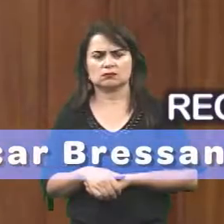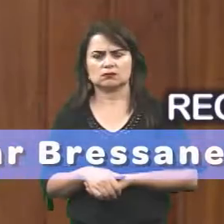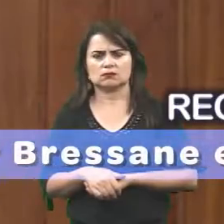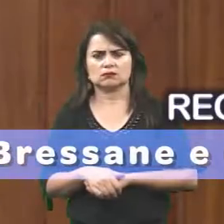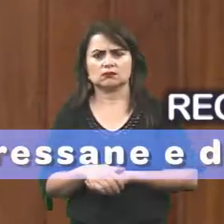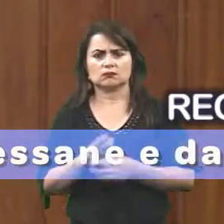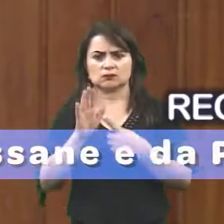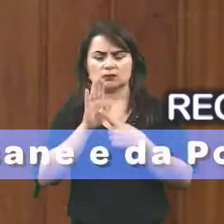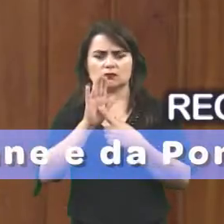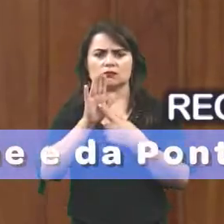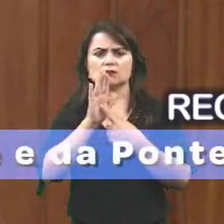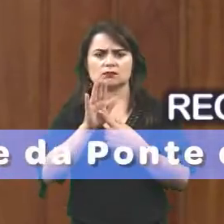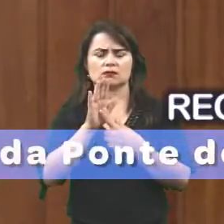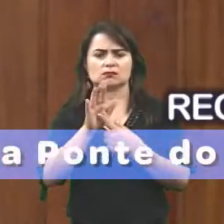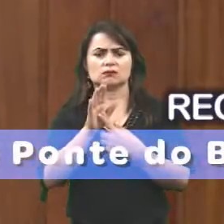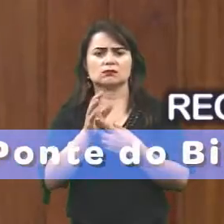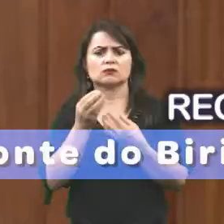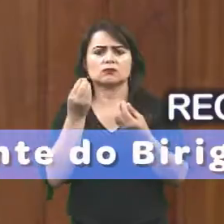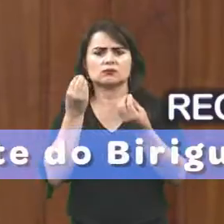definir de uma vez por todas